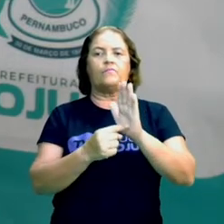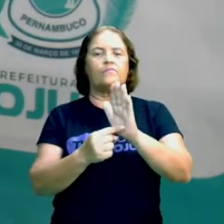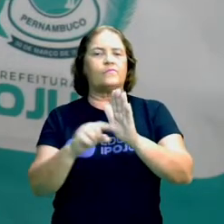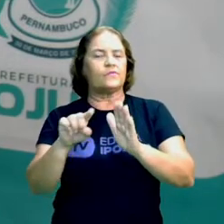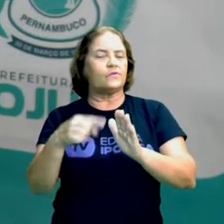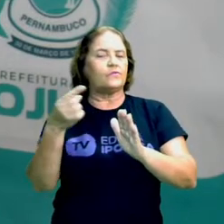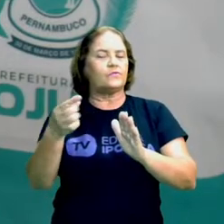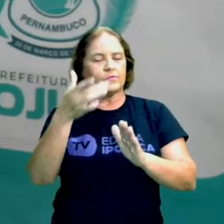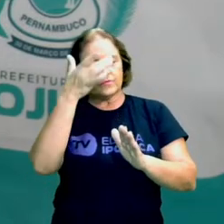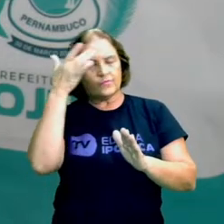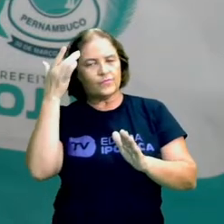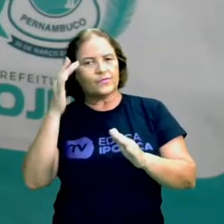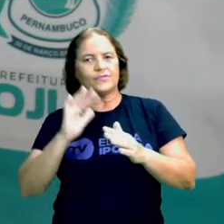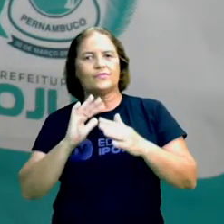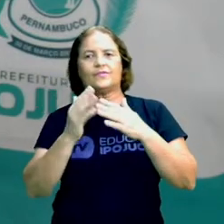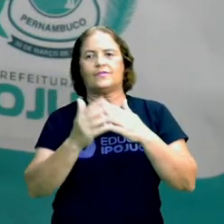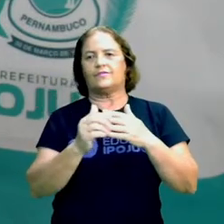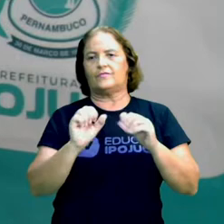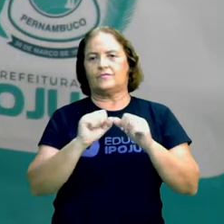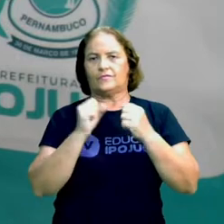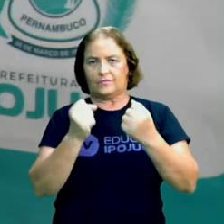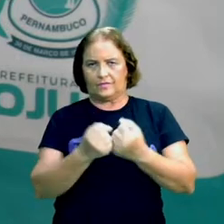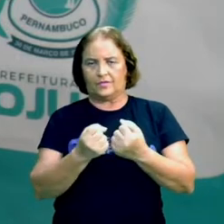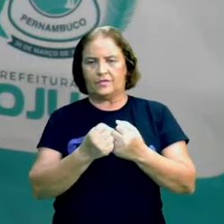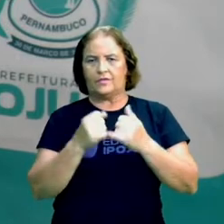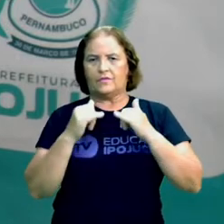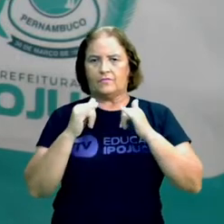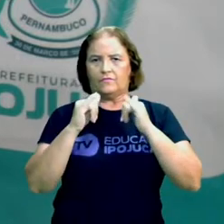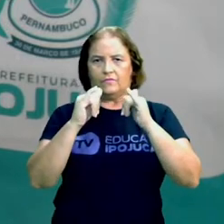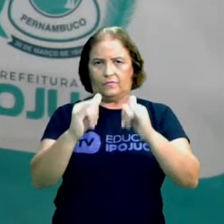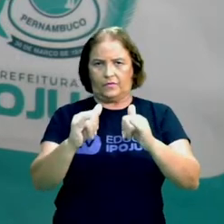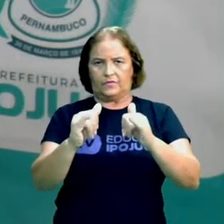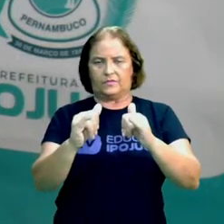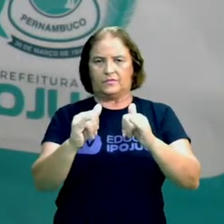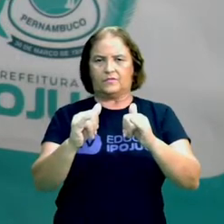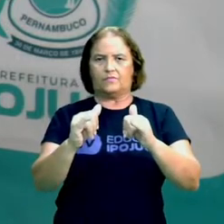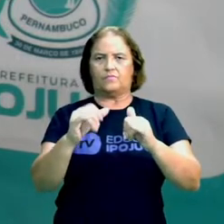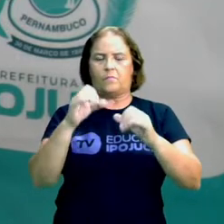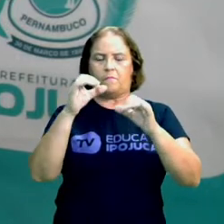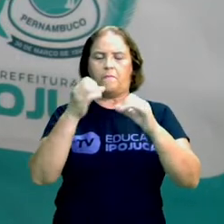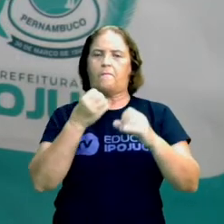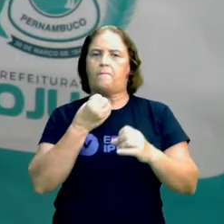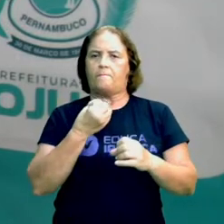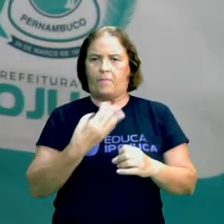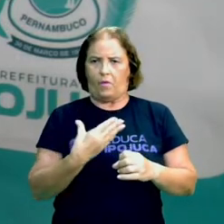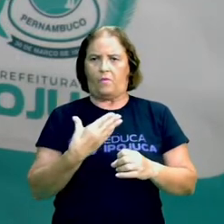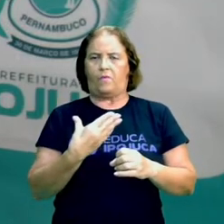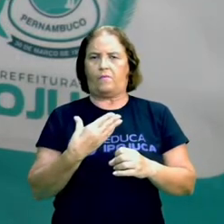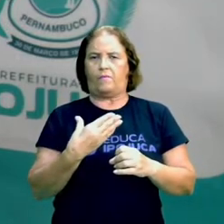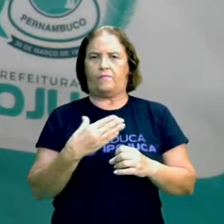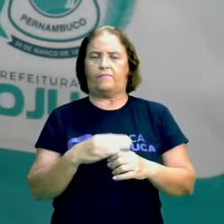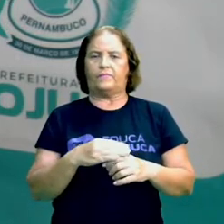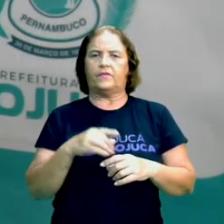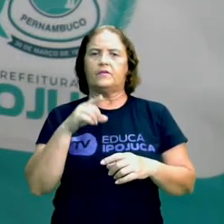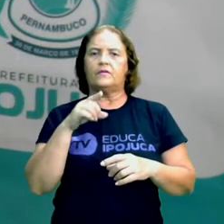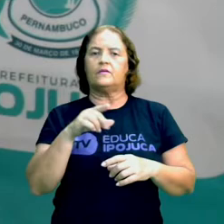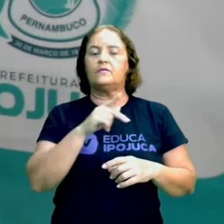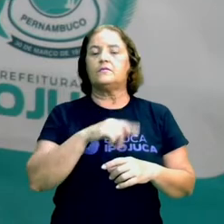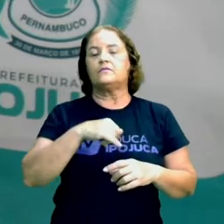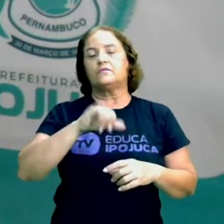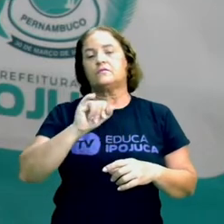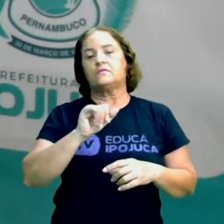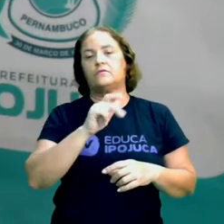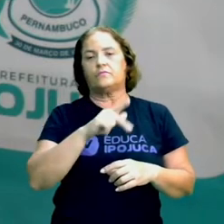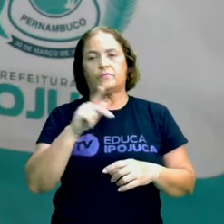das redes sociais, uma informação de qualidade, não é? Então, se o professor faz um